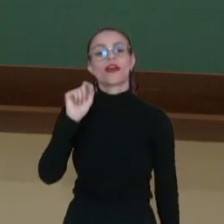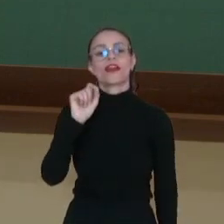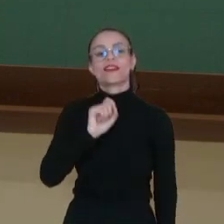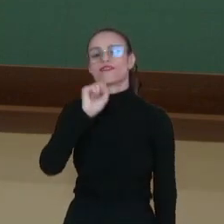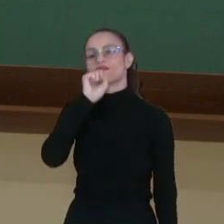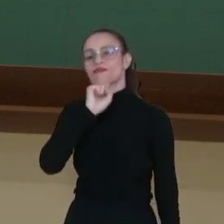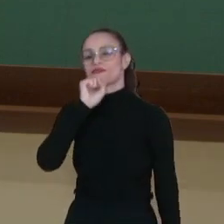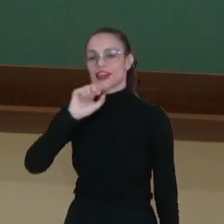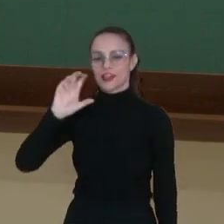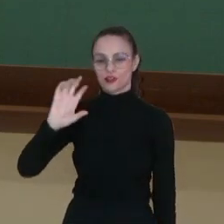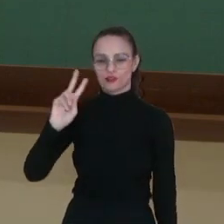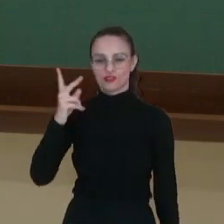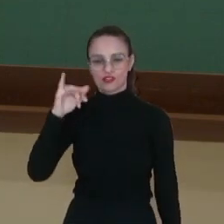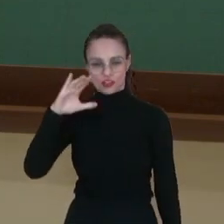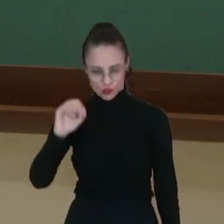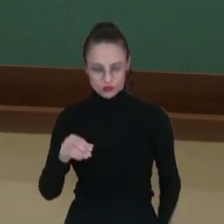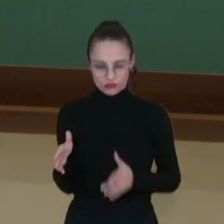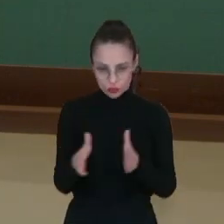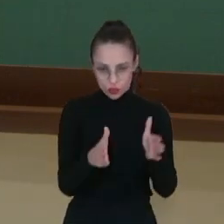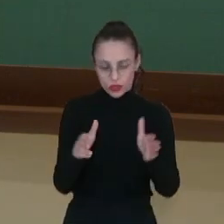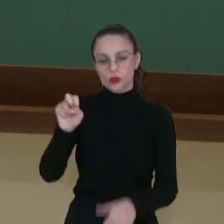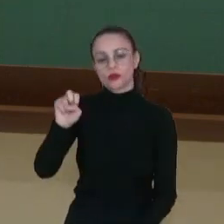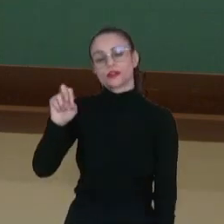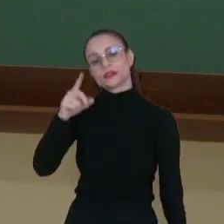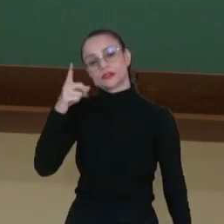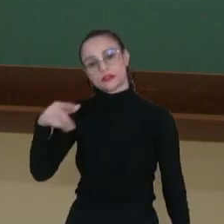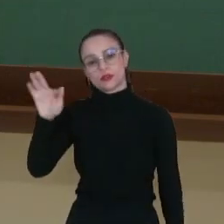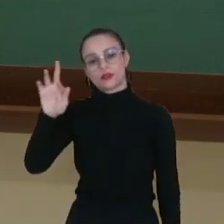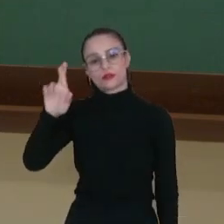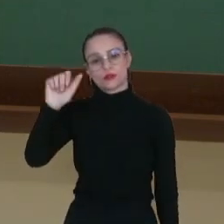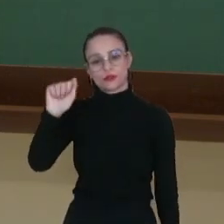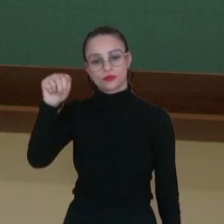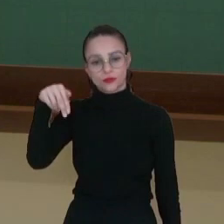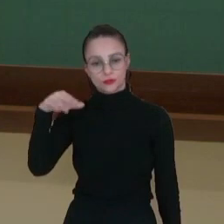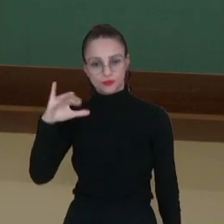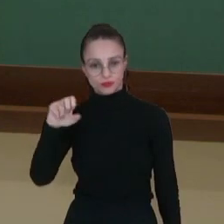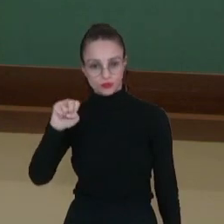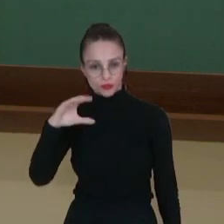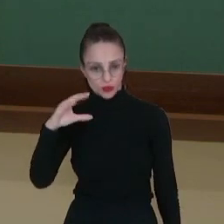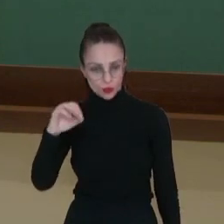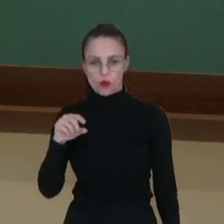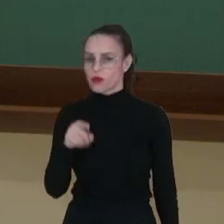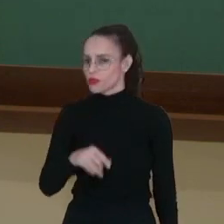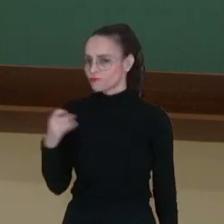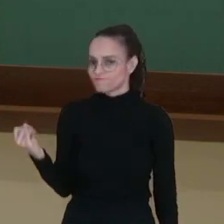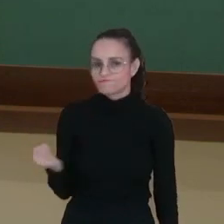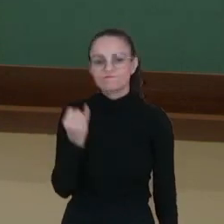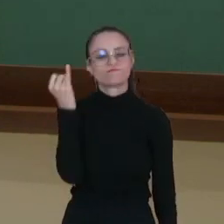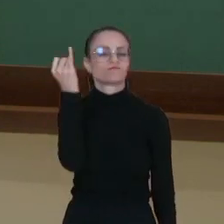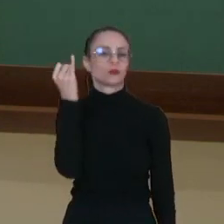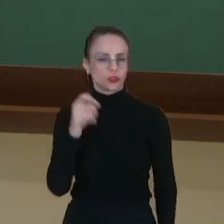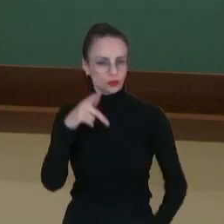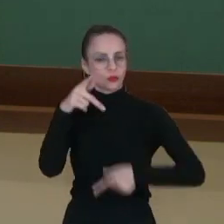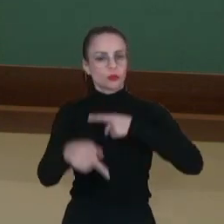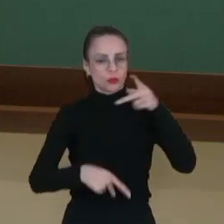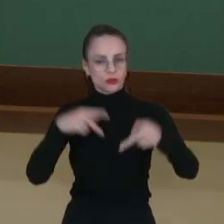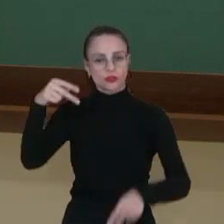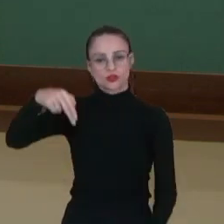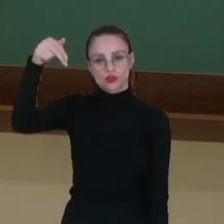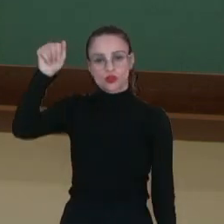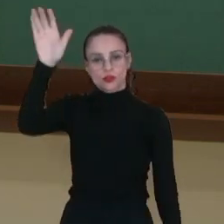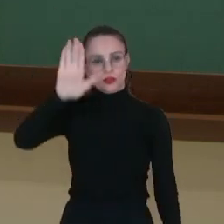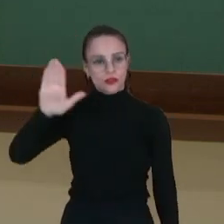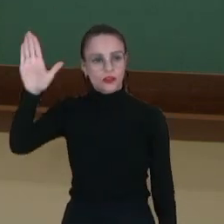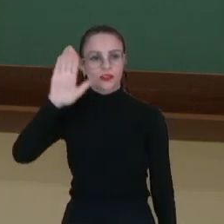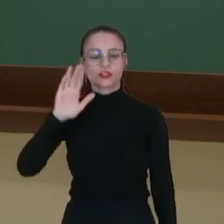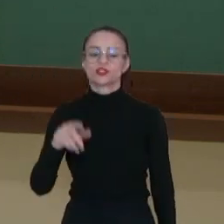Ele é importantíssimo desde sempre para a população da região Nordeste. As suas características ali de